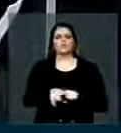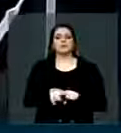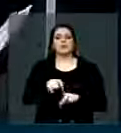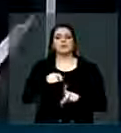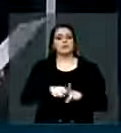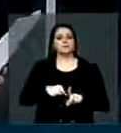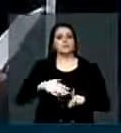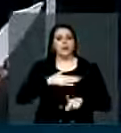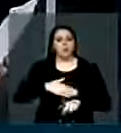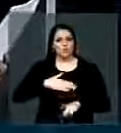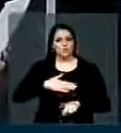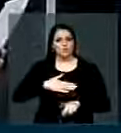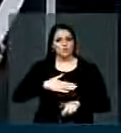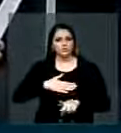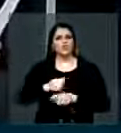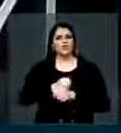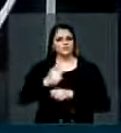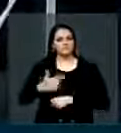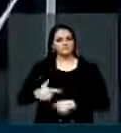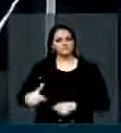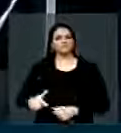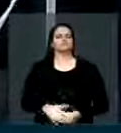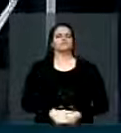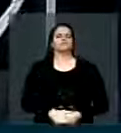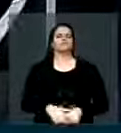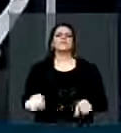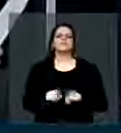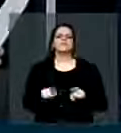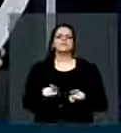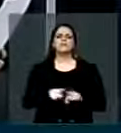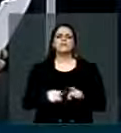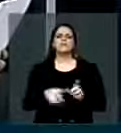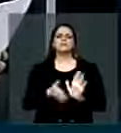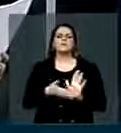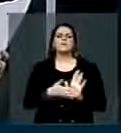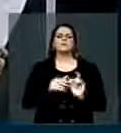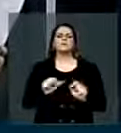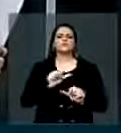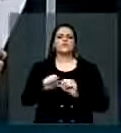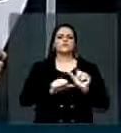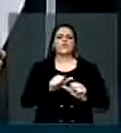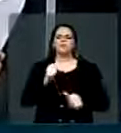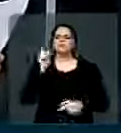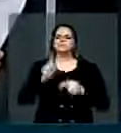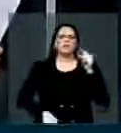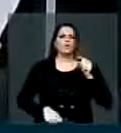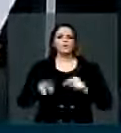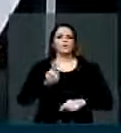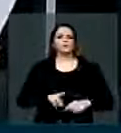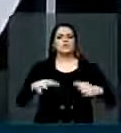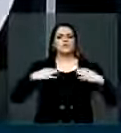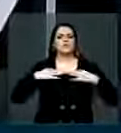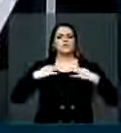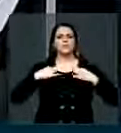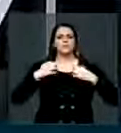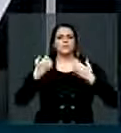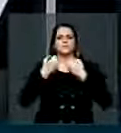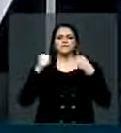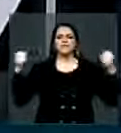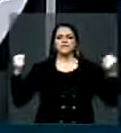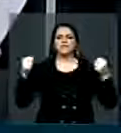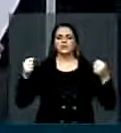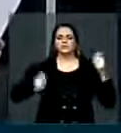ano. A gente propõe também uma alteração para que fique impedida de utilizar camisas, faixas,